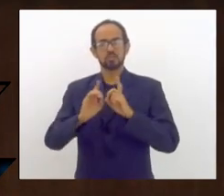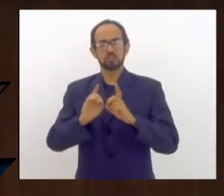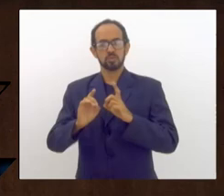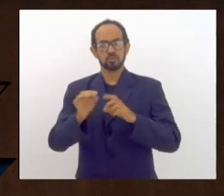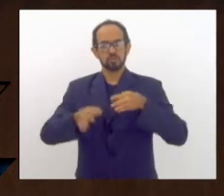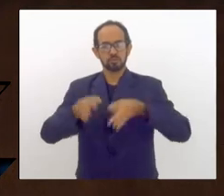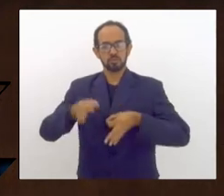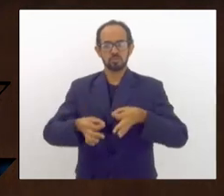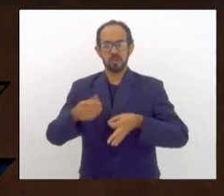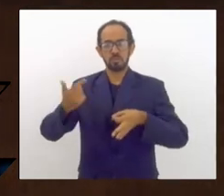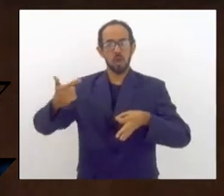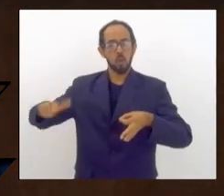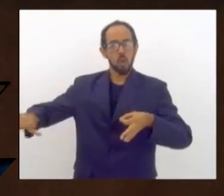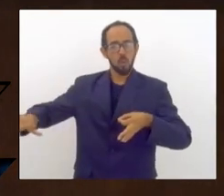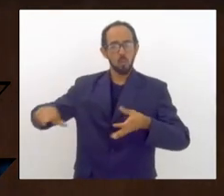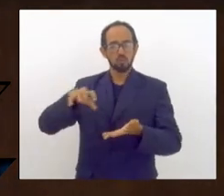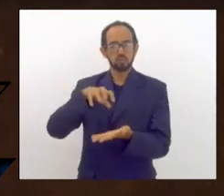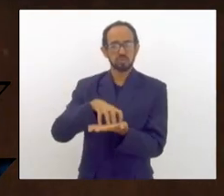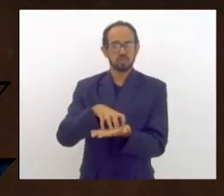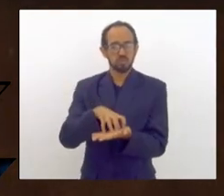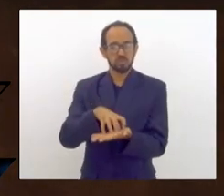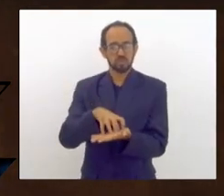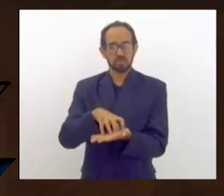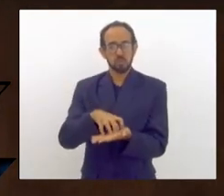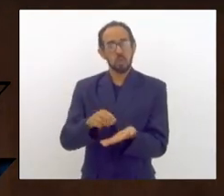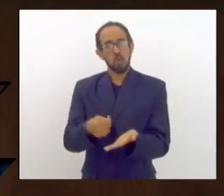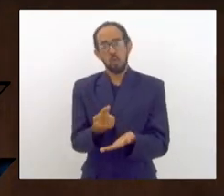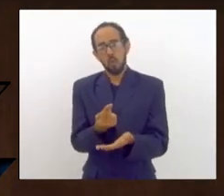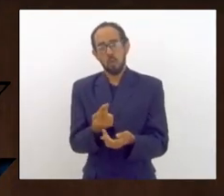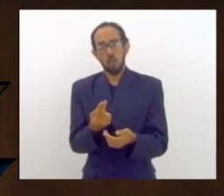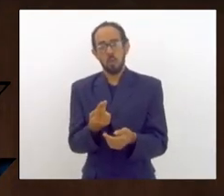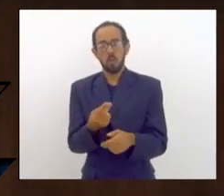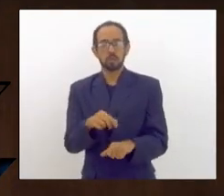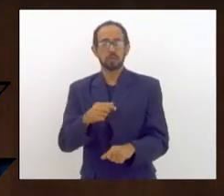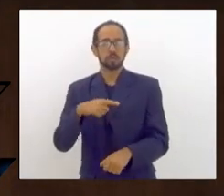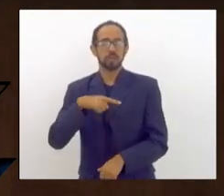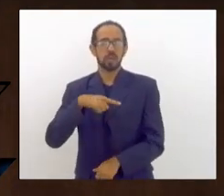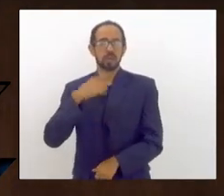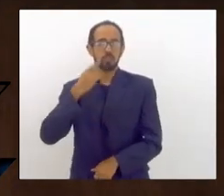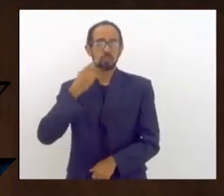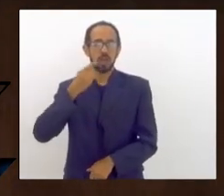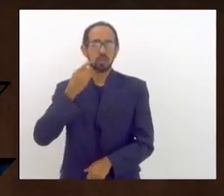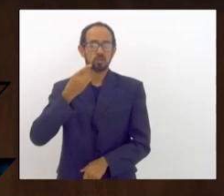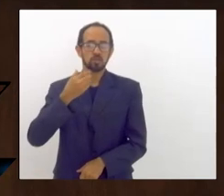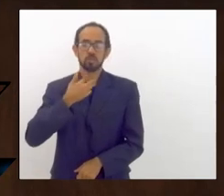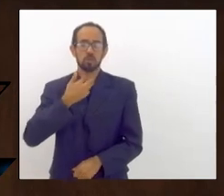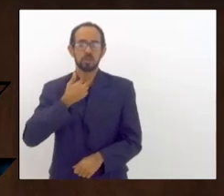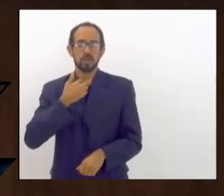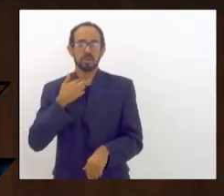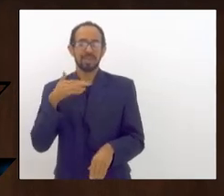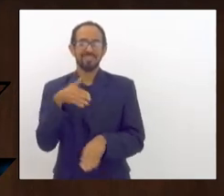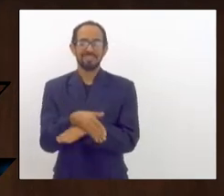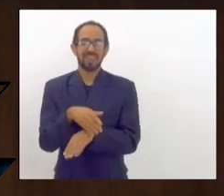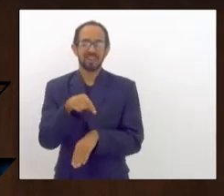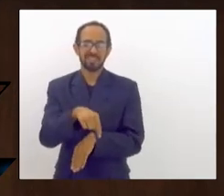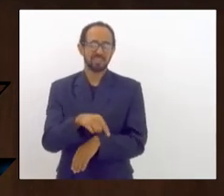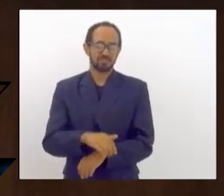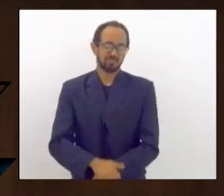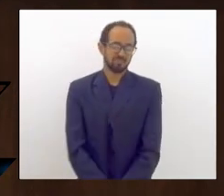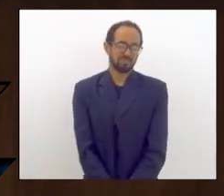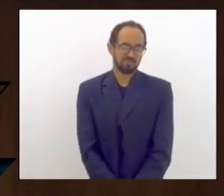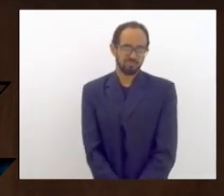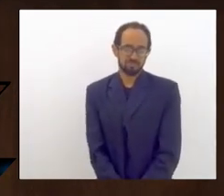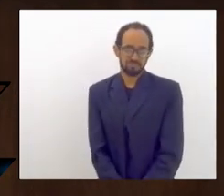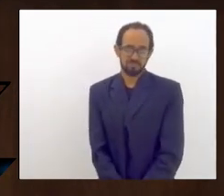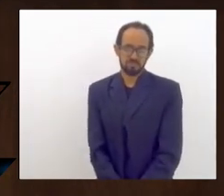outras organizações e outros espaços, porque, senão, teria deputado que nem deveria estar aqui. Tem deputado que nem deveria estar aqui. E aí eu